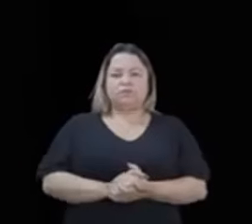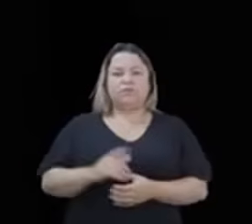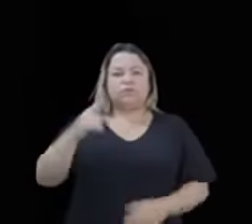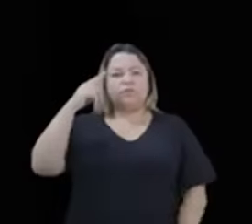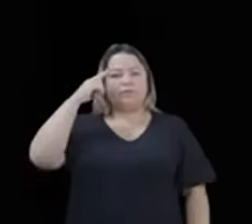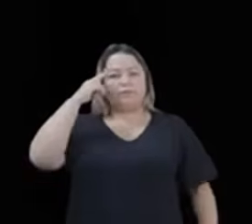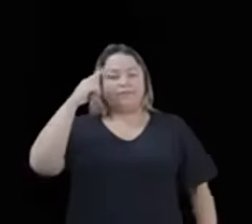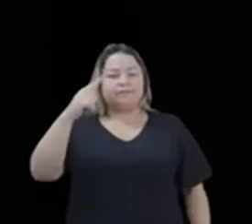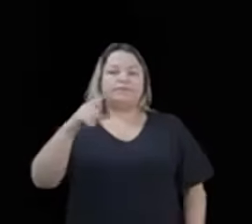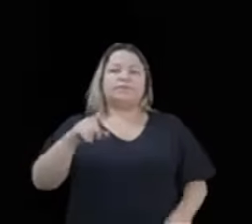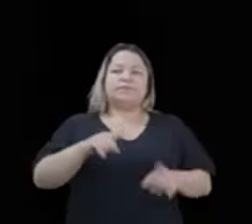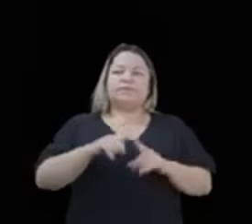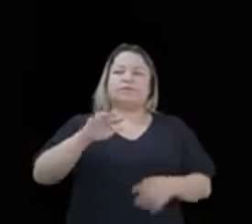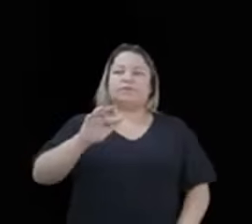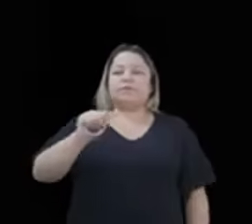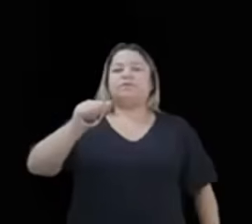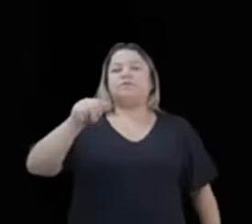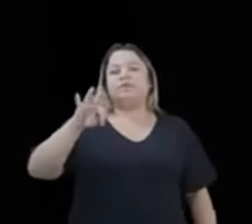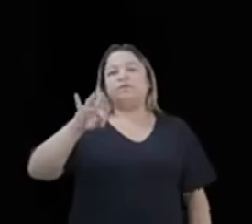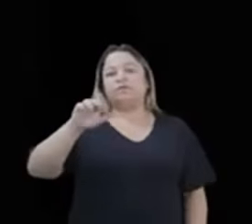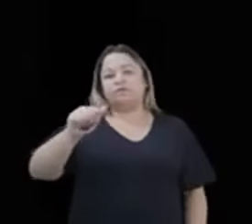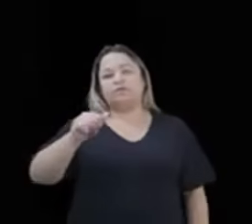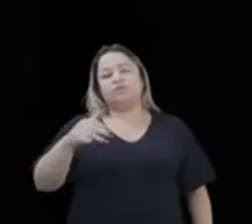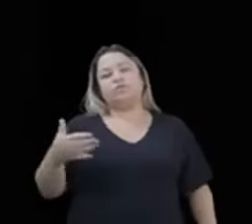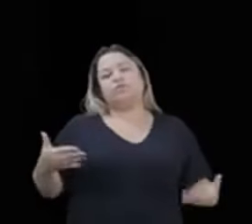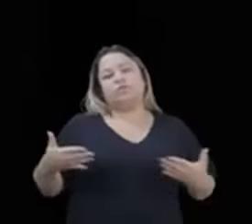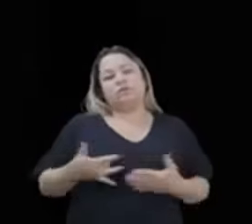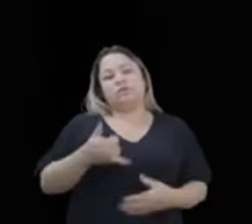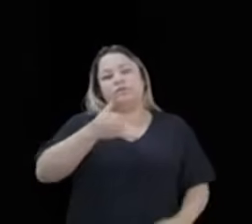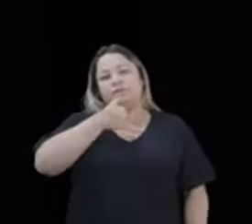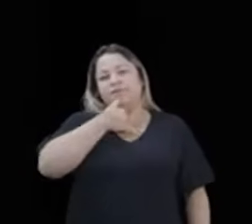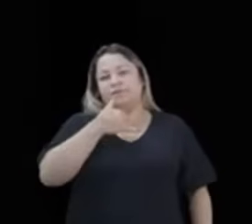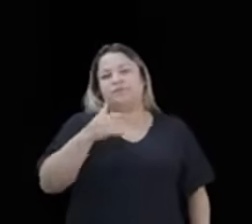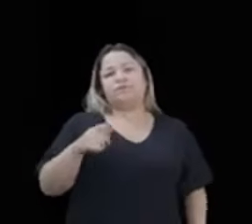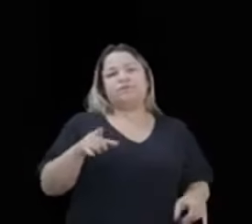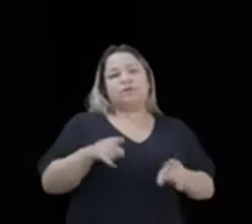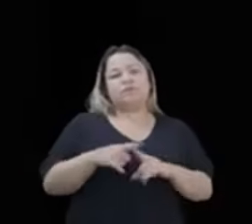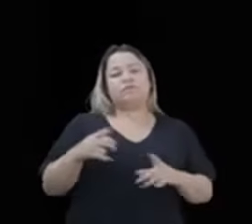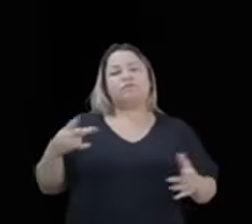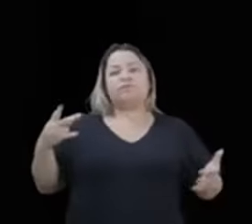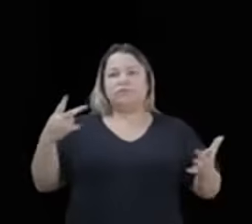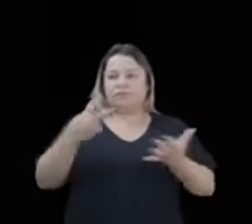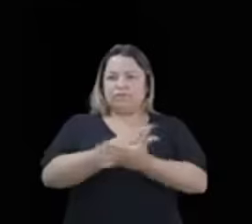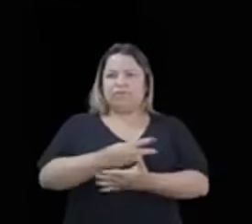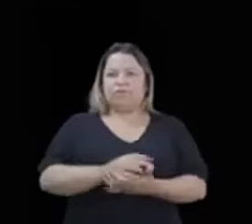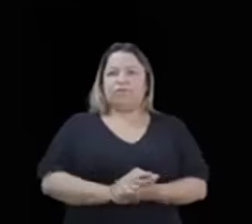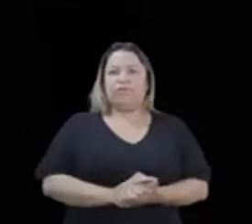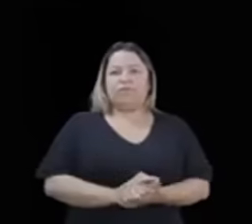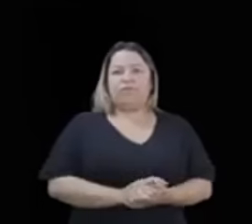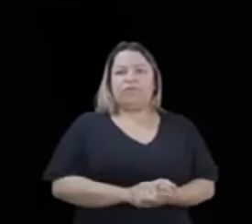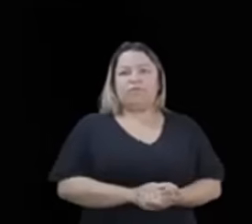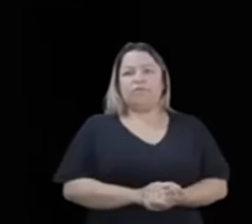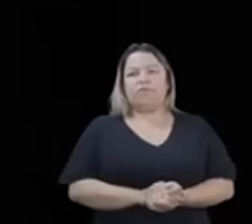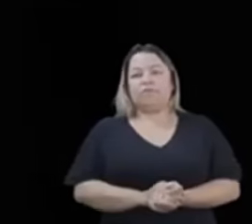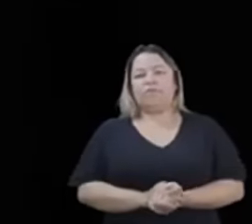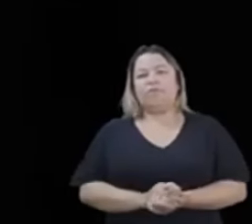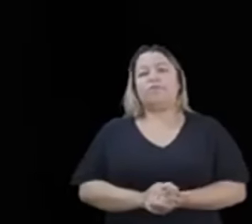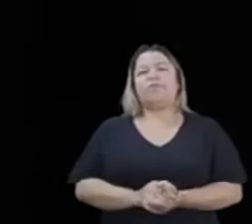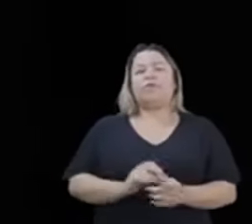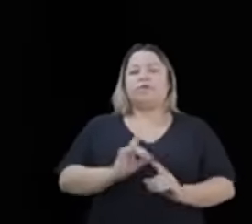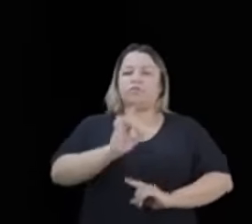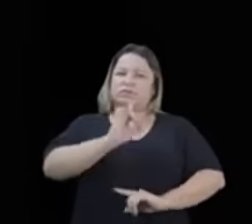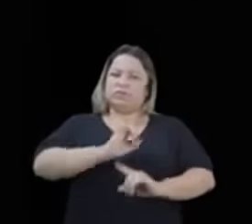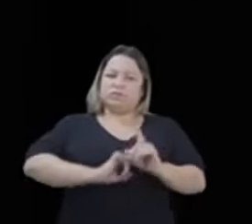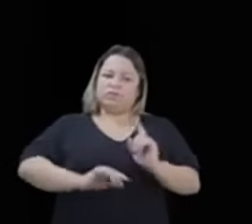pensamento fascista que hoje, infelizmente, forma e tenta construir maioria